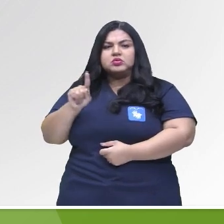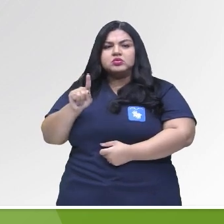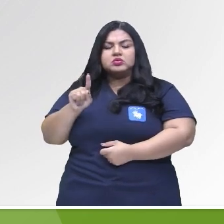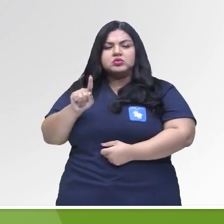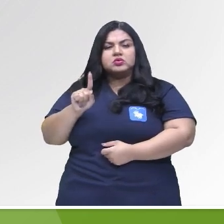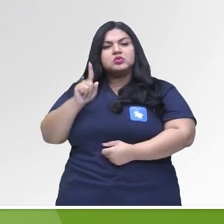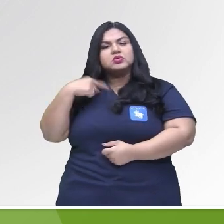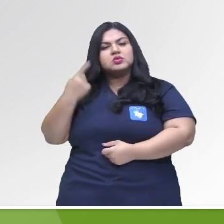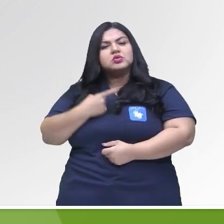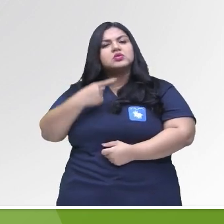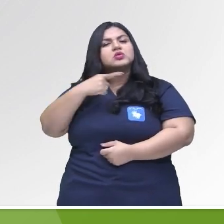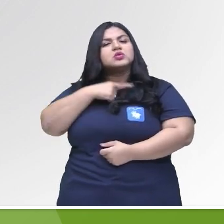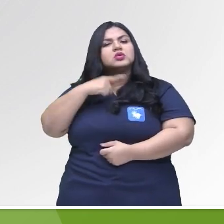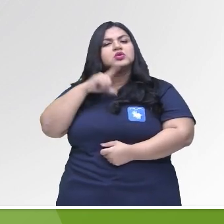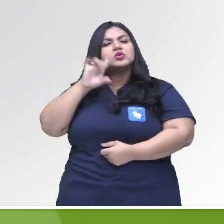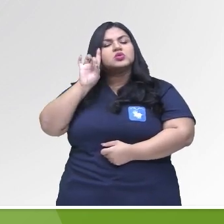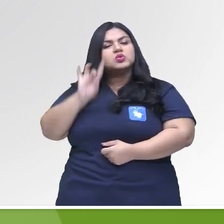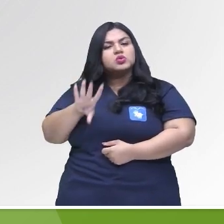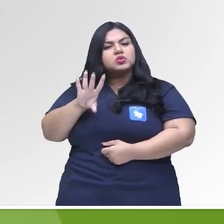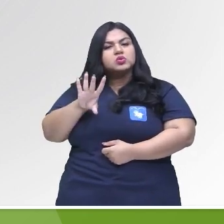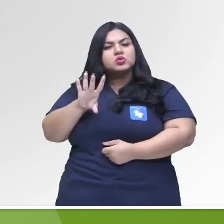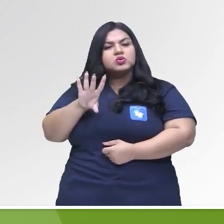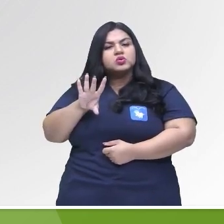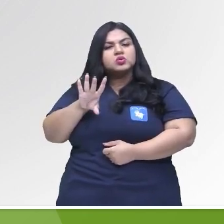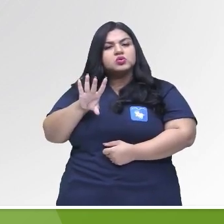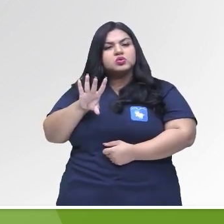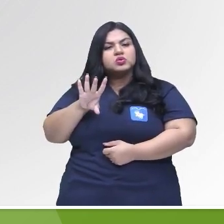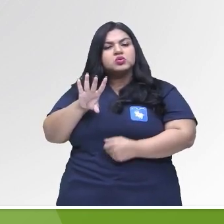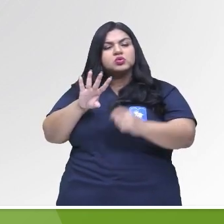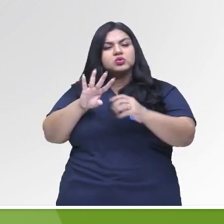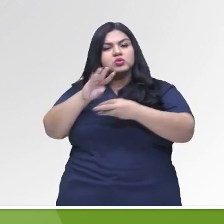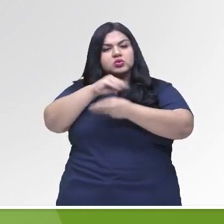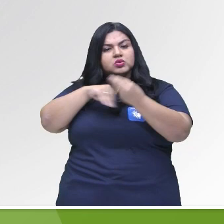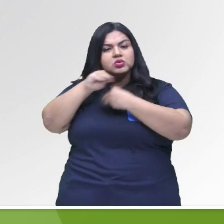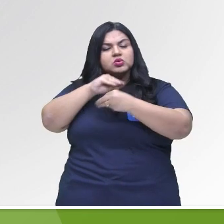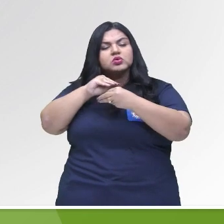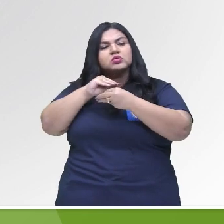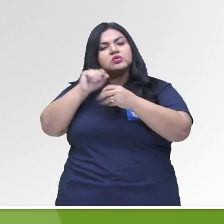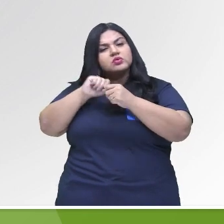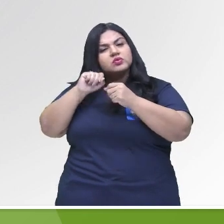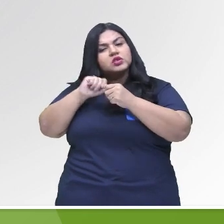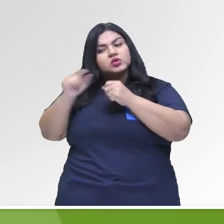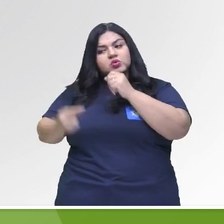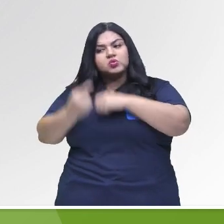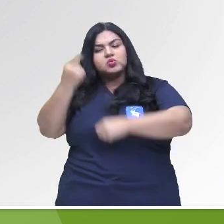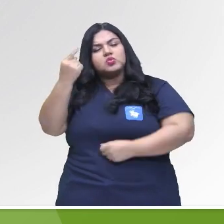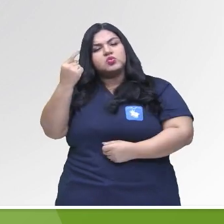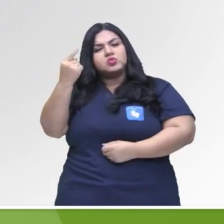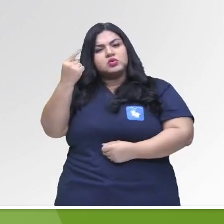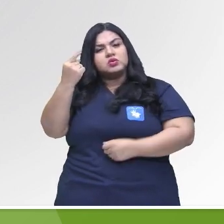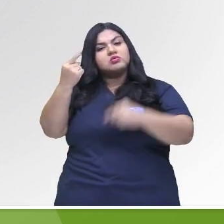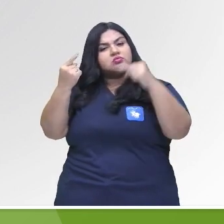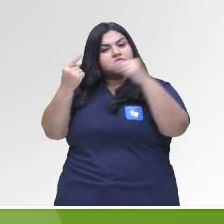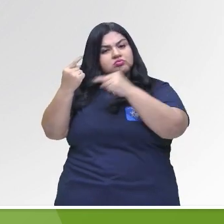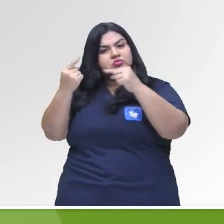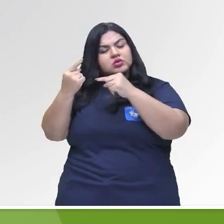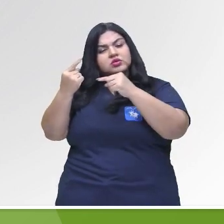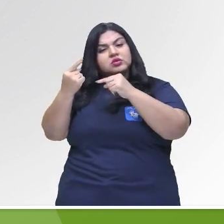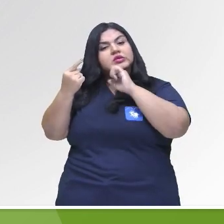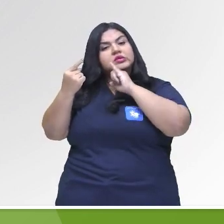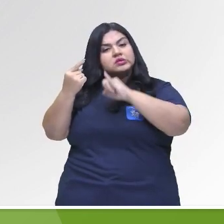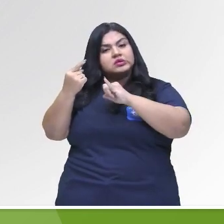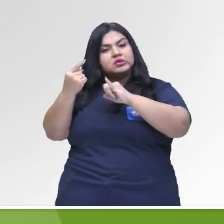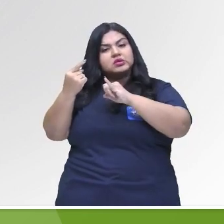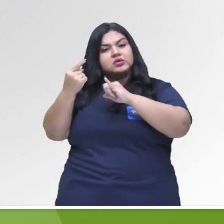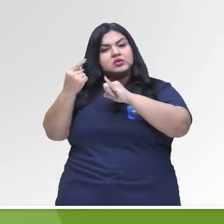a gente tem apenas um composto que é processado uma única vez. E aí, se por um acaso, né,